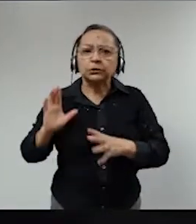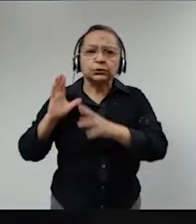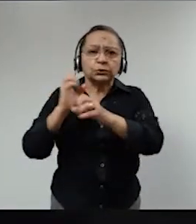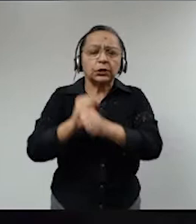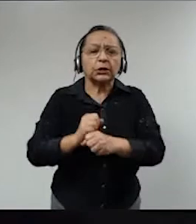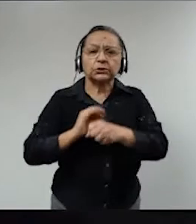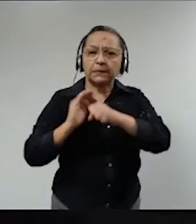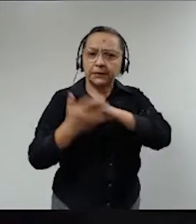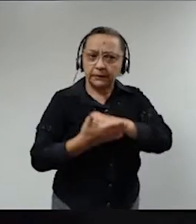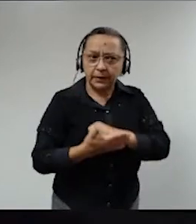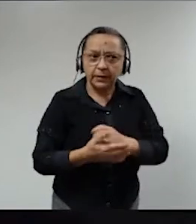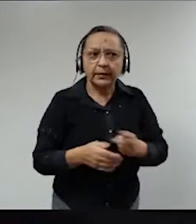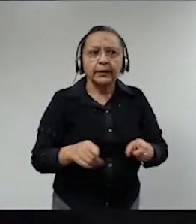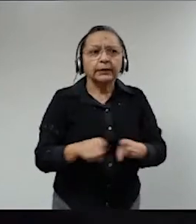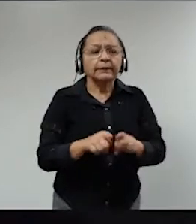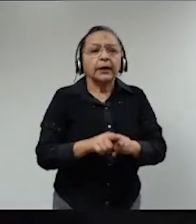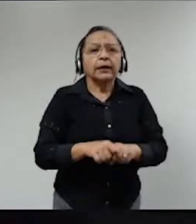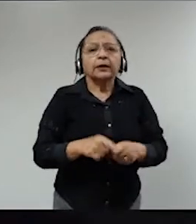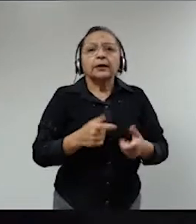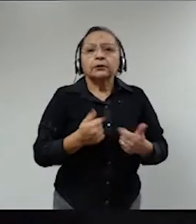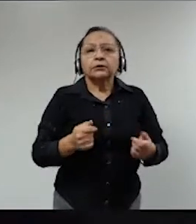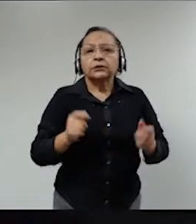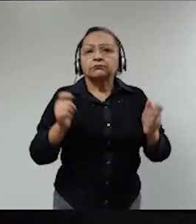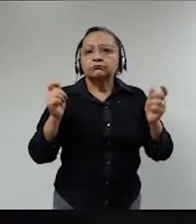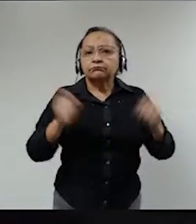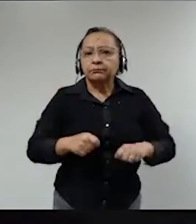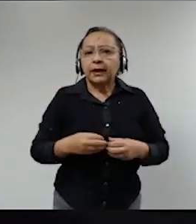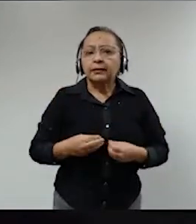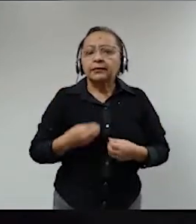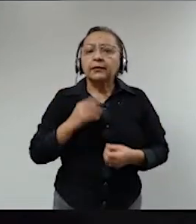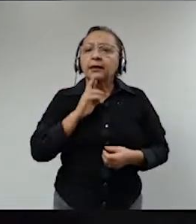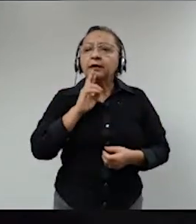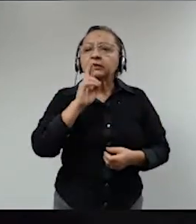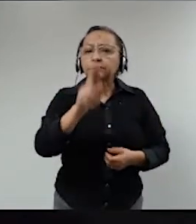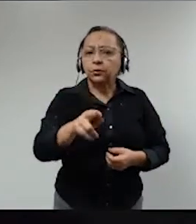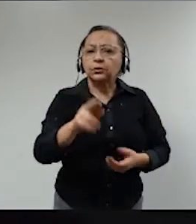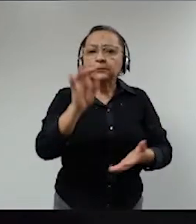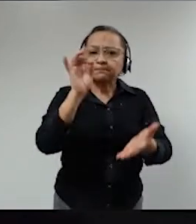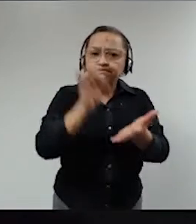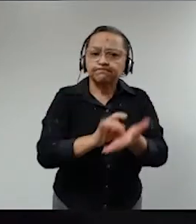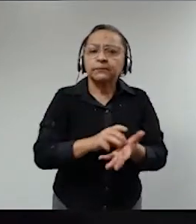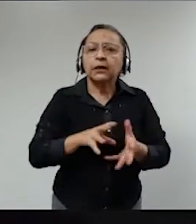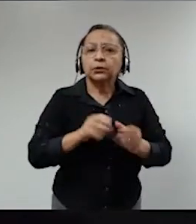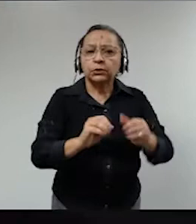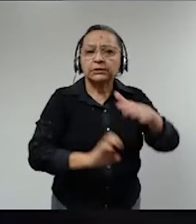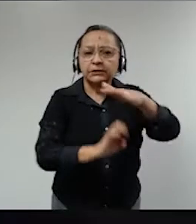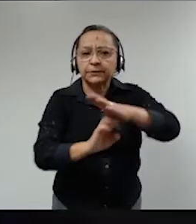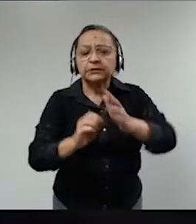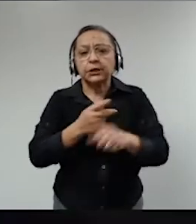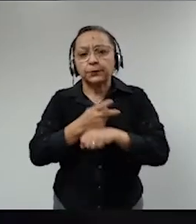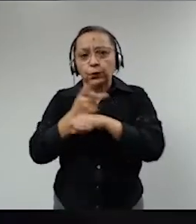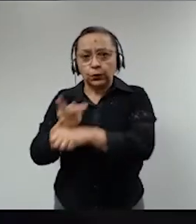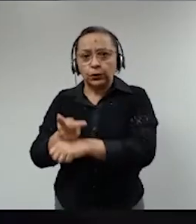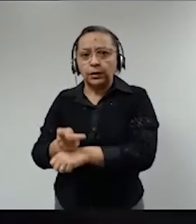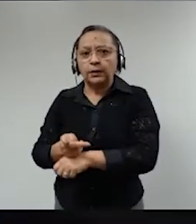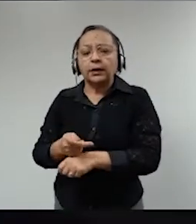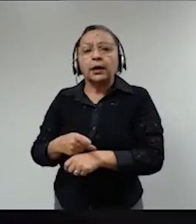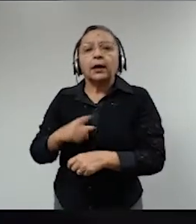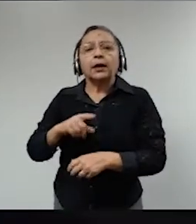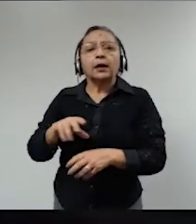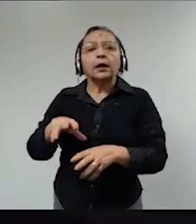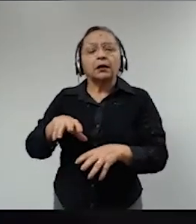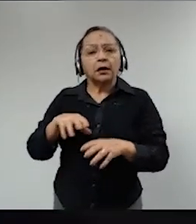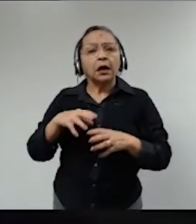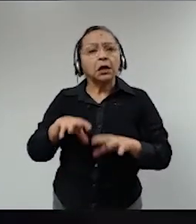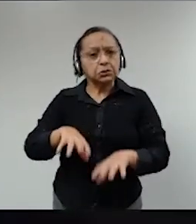procedimentos ágeis e eficazes para dar respostas efetivas às empresas em dificuldade. A nota informativa, como